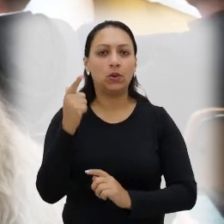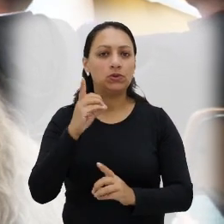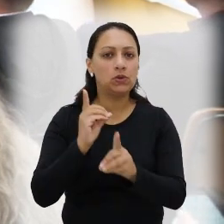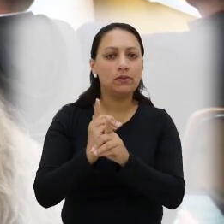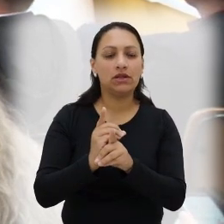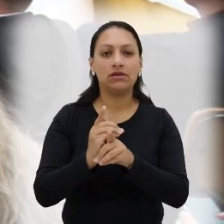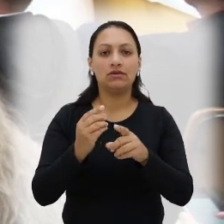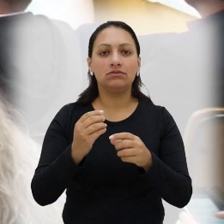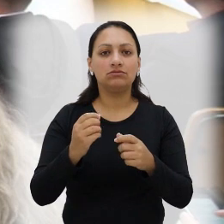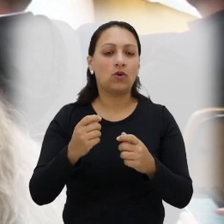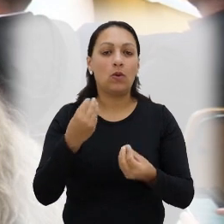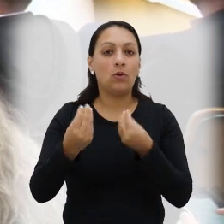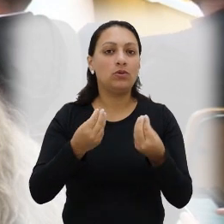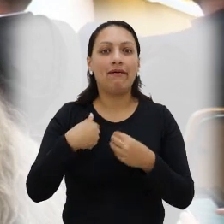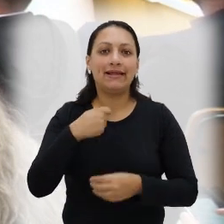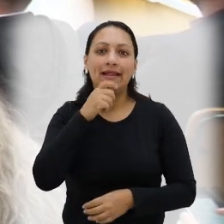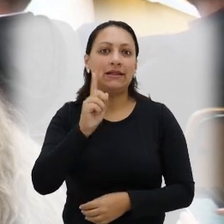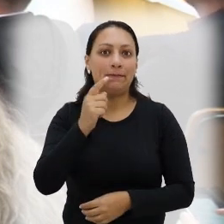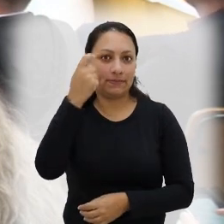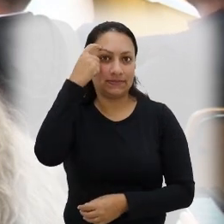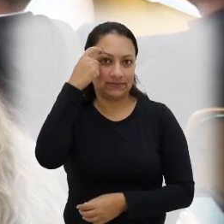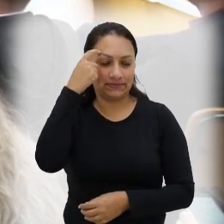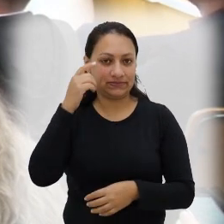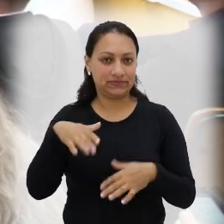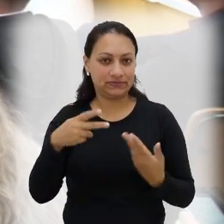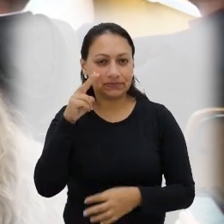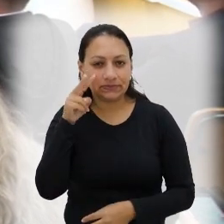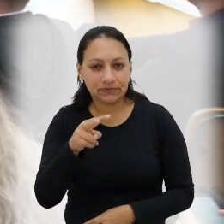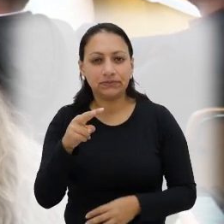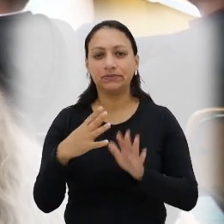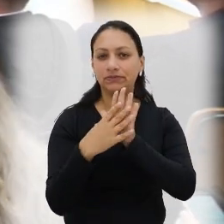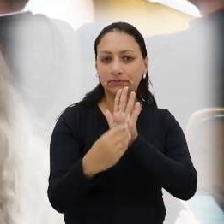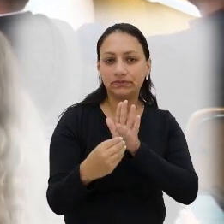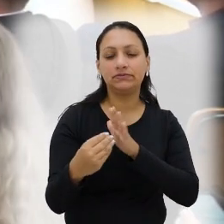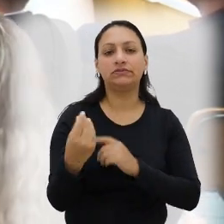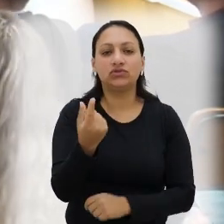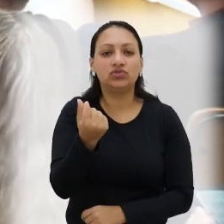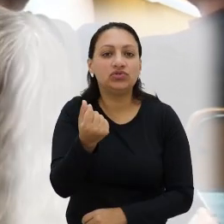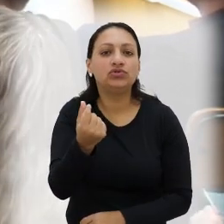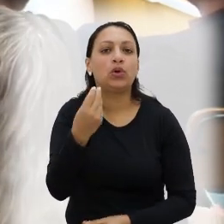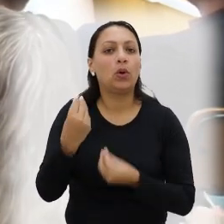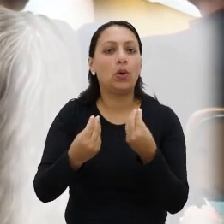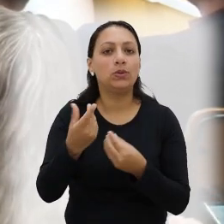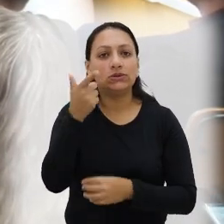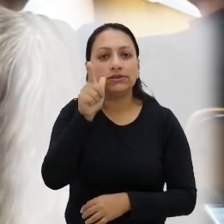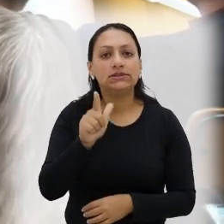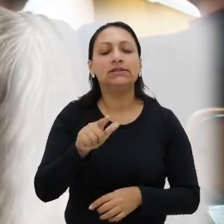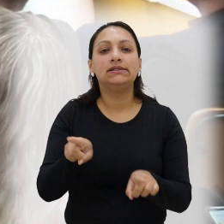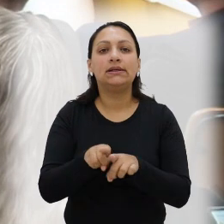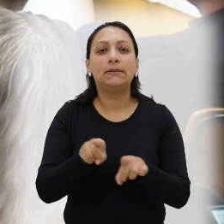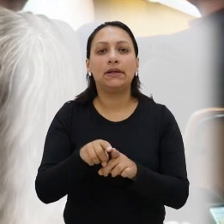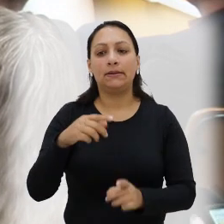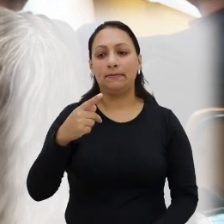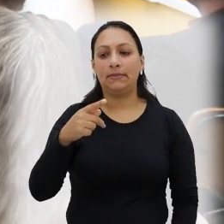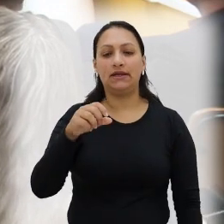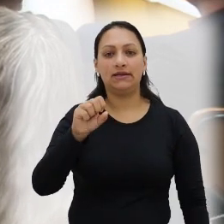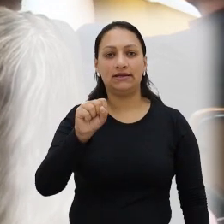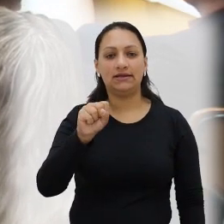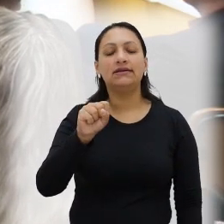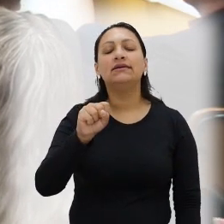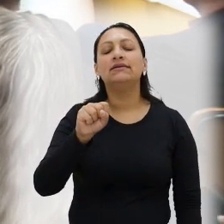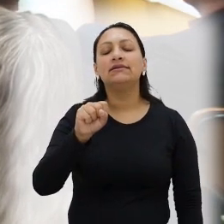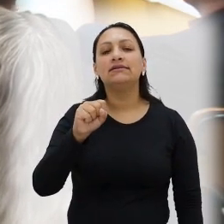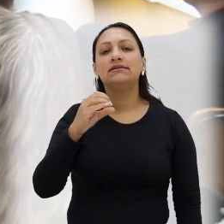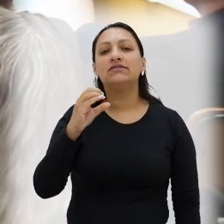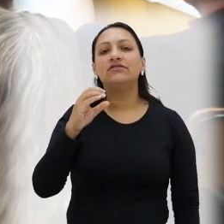aí que talvez nem tivesse pensado ainda. Então, a gente olha para modelo de monetização, precificação e custos. Esse é um tema